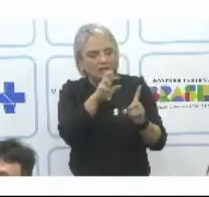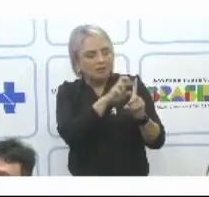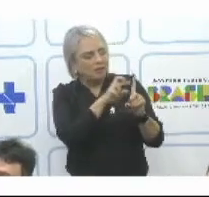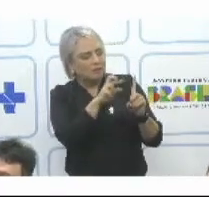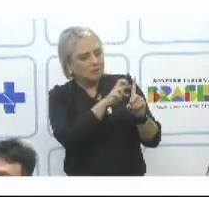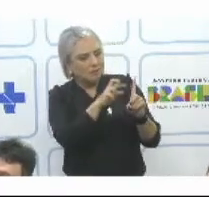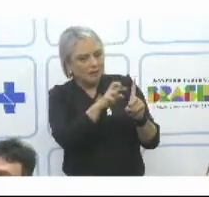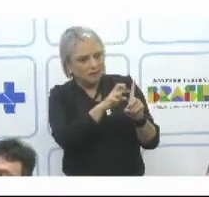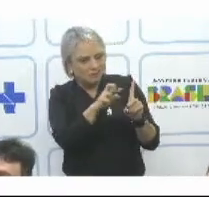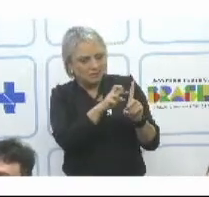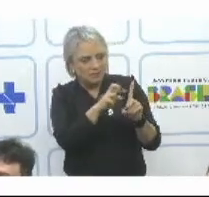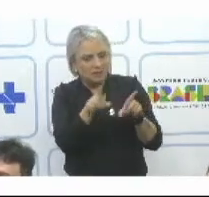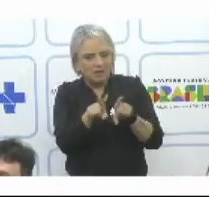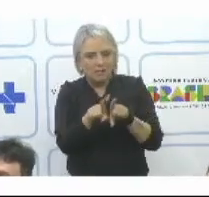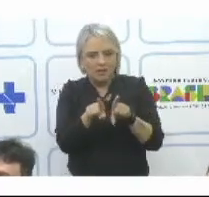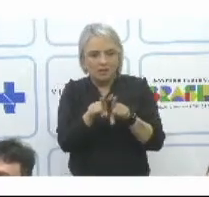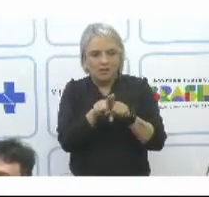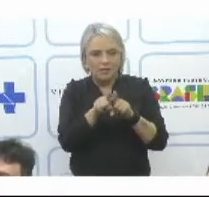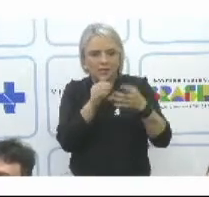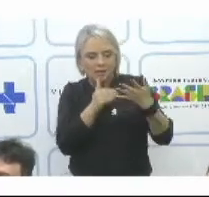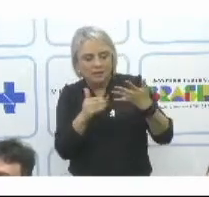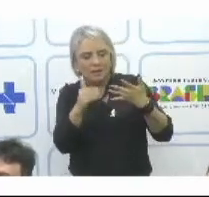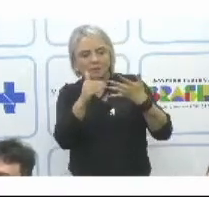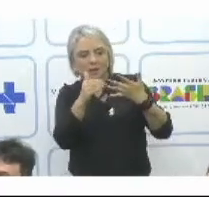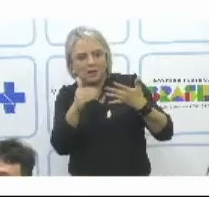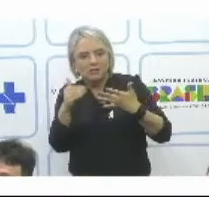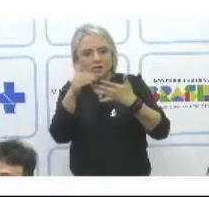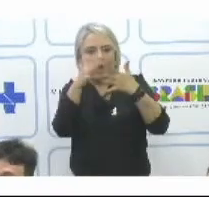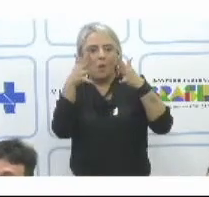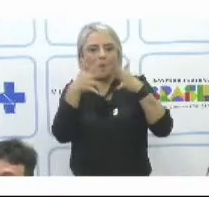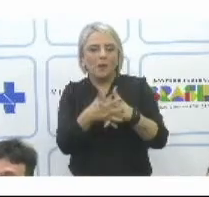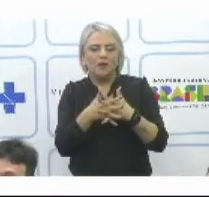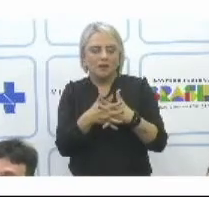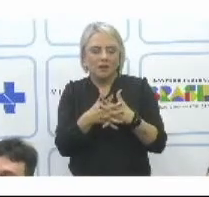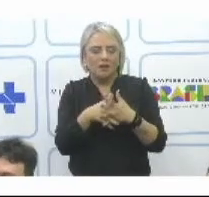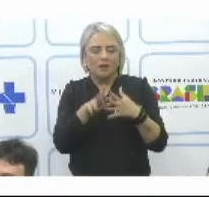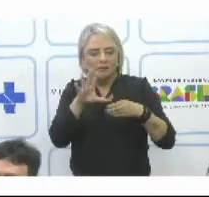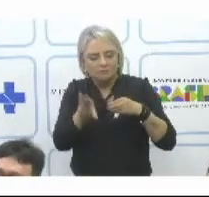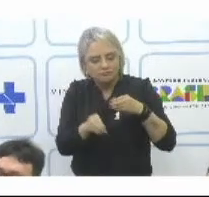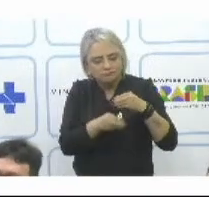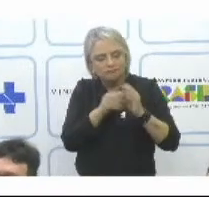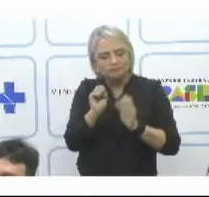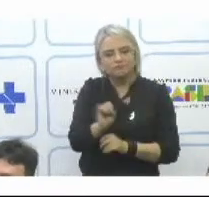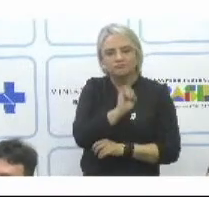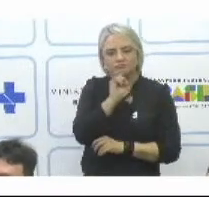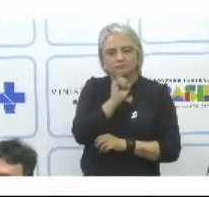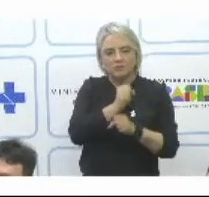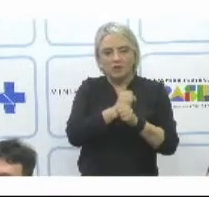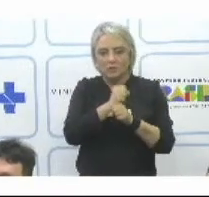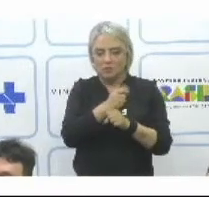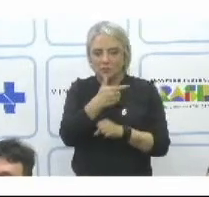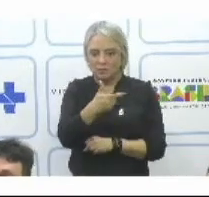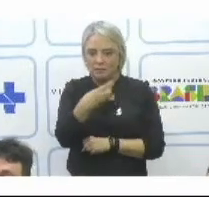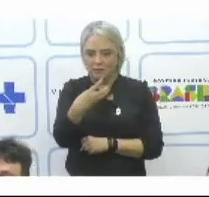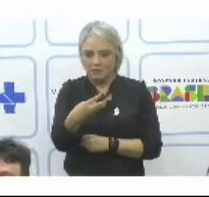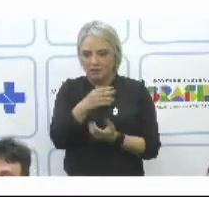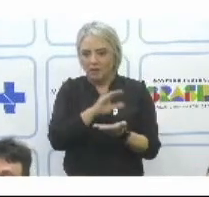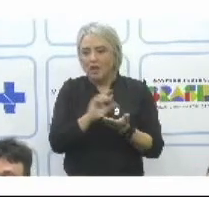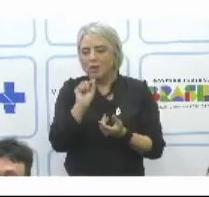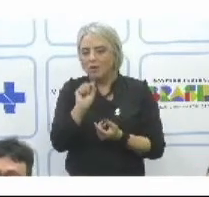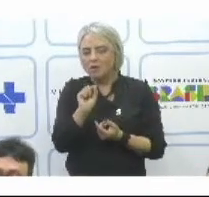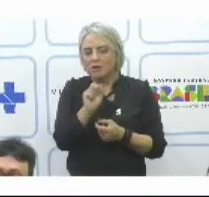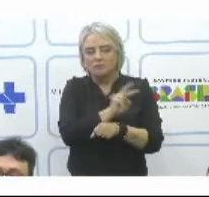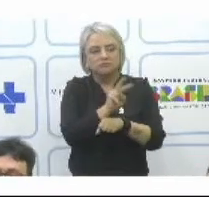básica quanto na média e alta complexidade, tendo um incremento importante em 2023, e pelo que a gente